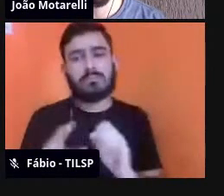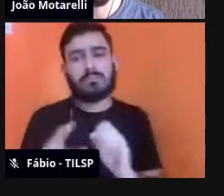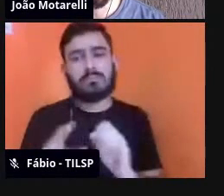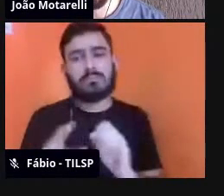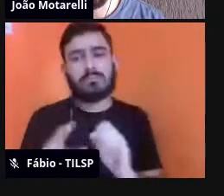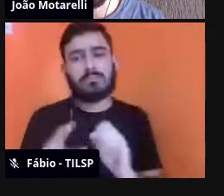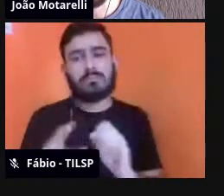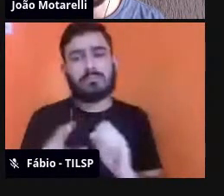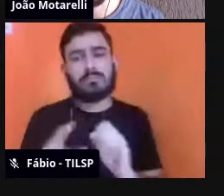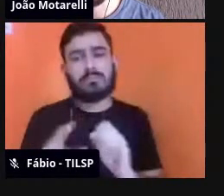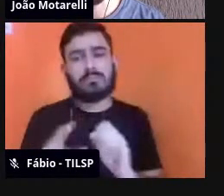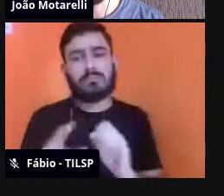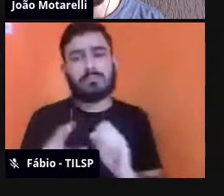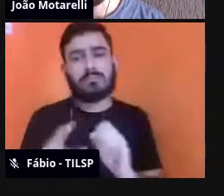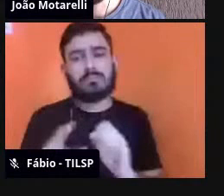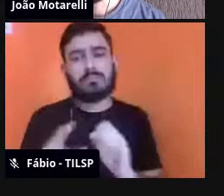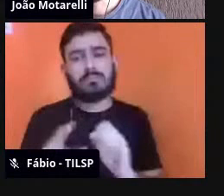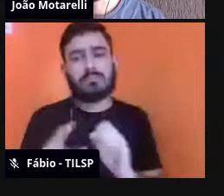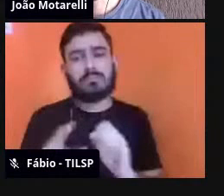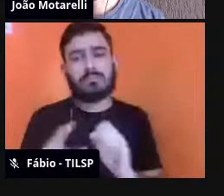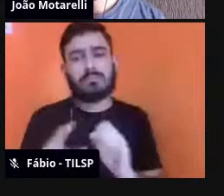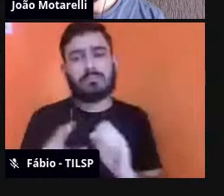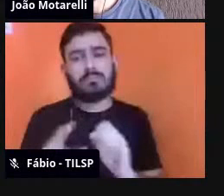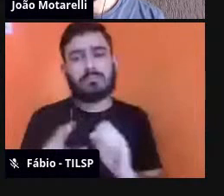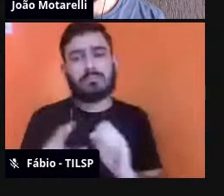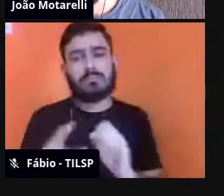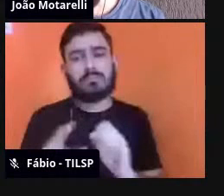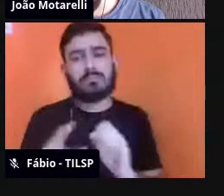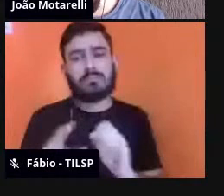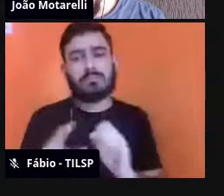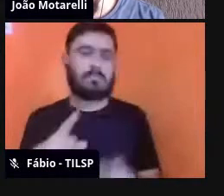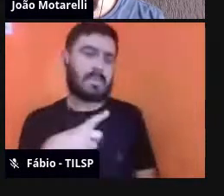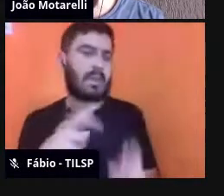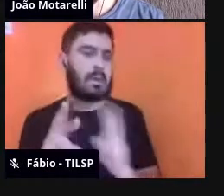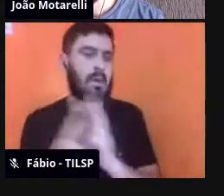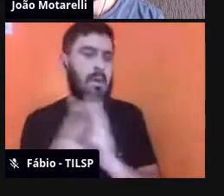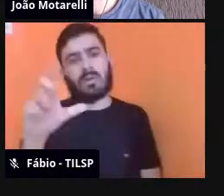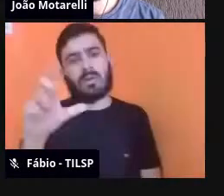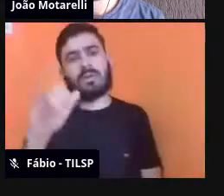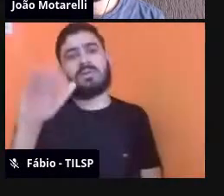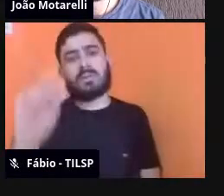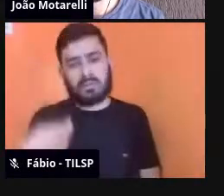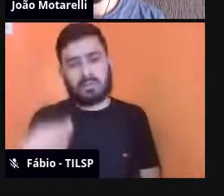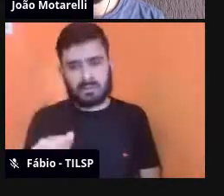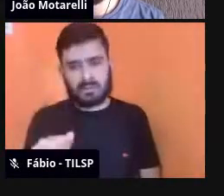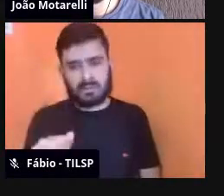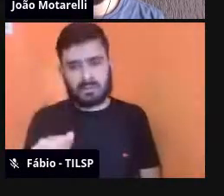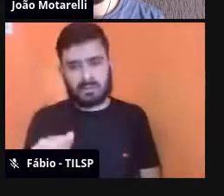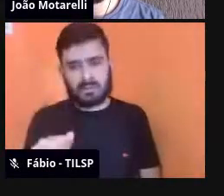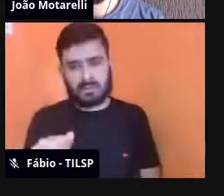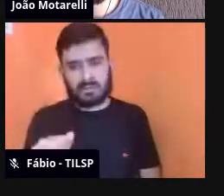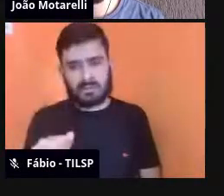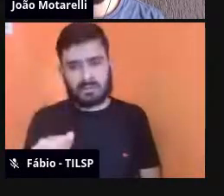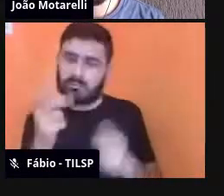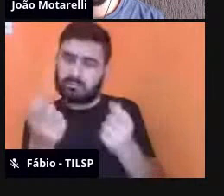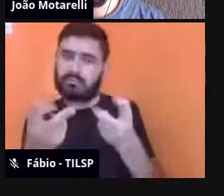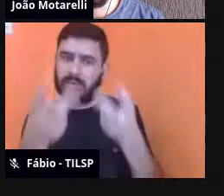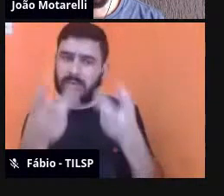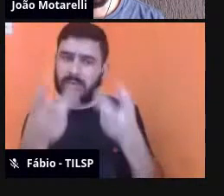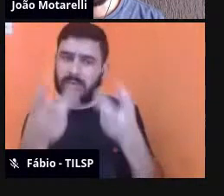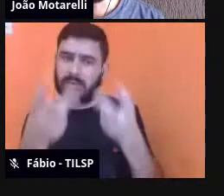para a gente que chama a nossa atenção. E aqui a gente também tem, né, um fator associado a isso, que é a